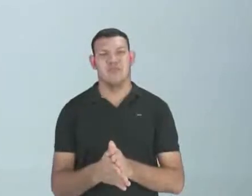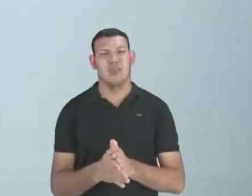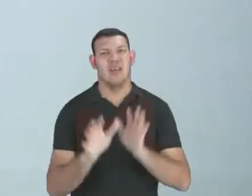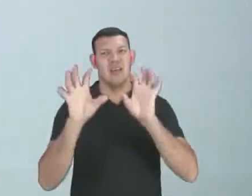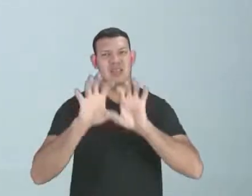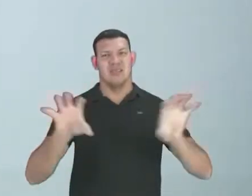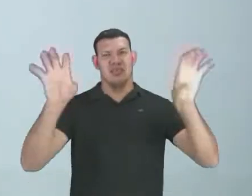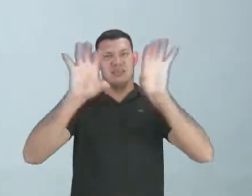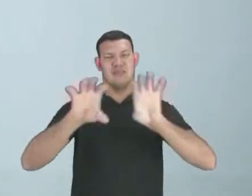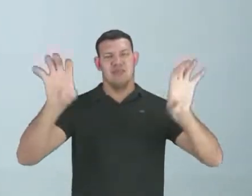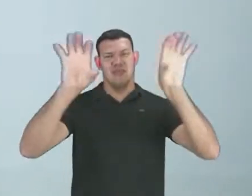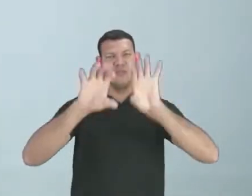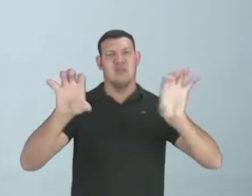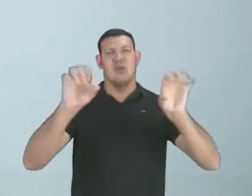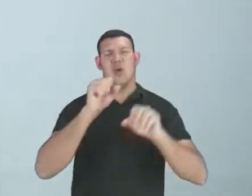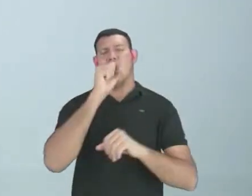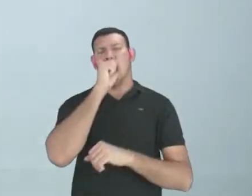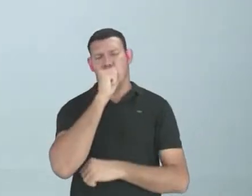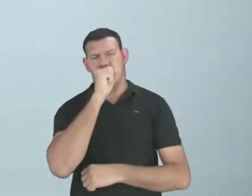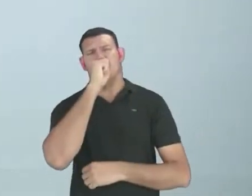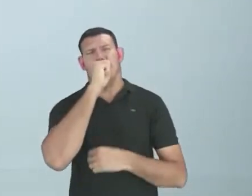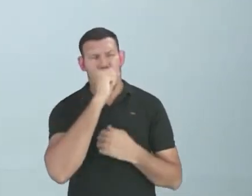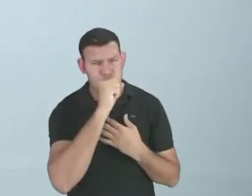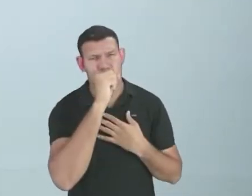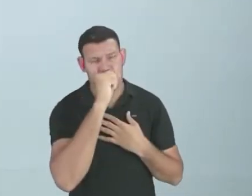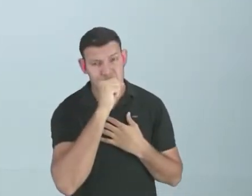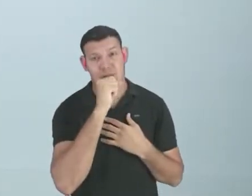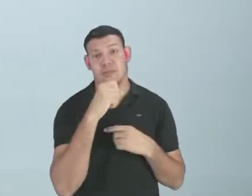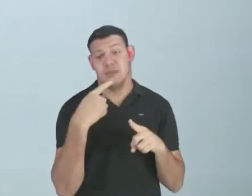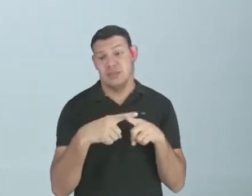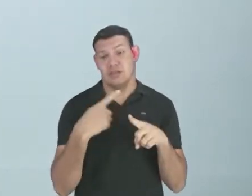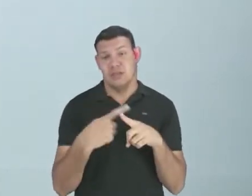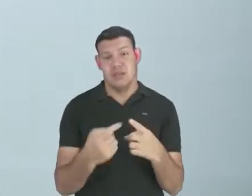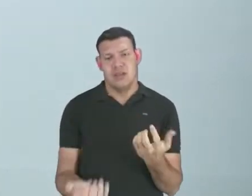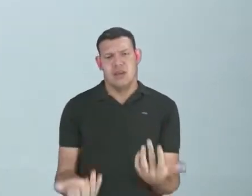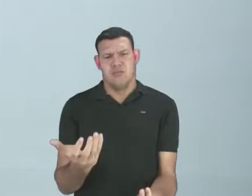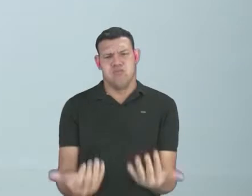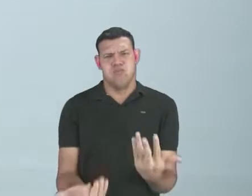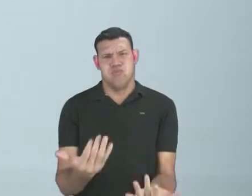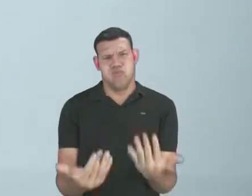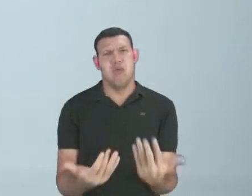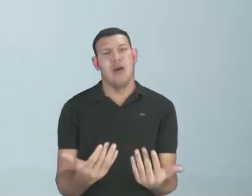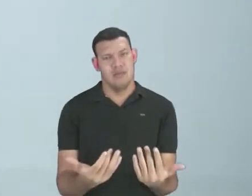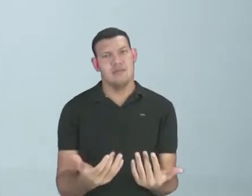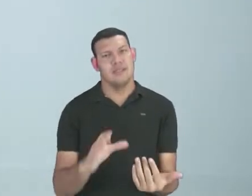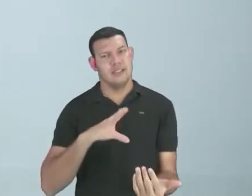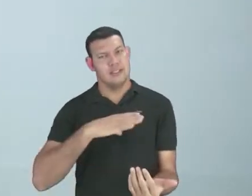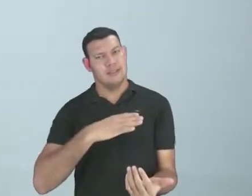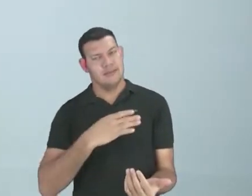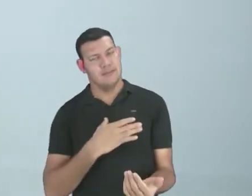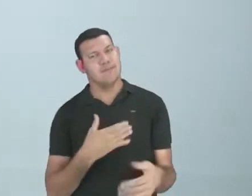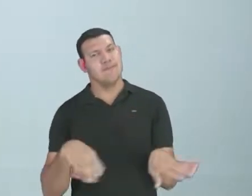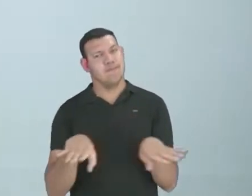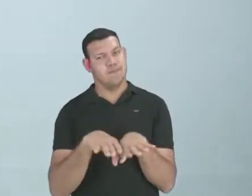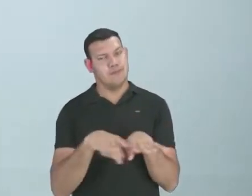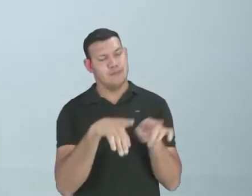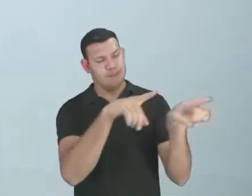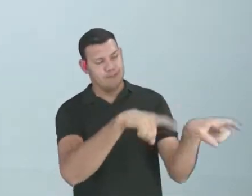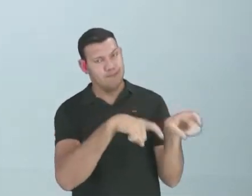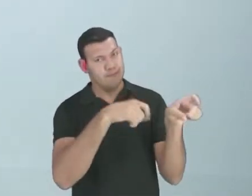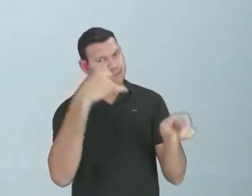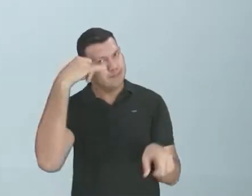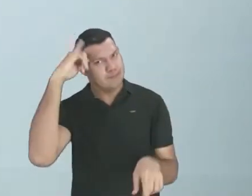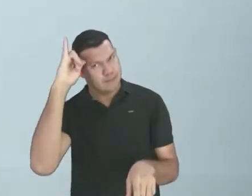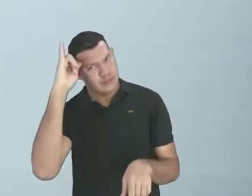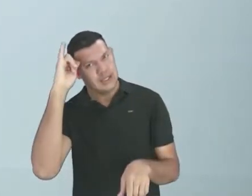fumaça, né? Da onde vem essa fumaça? Das queimadas tanto em ambientes urbanos como em ambientes rurais. Então é um